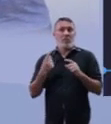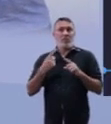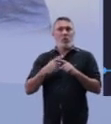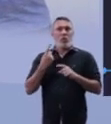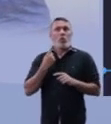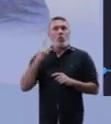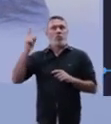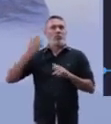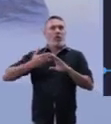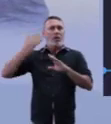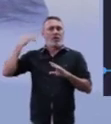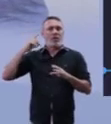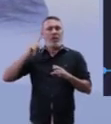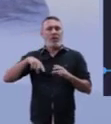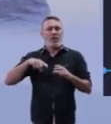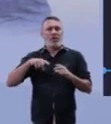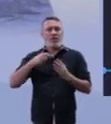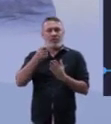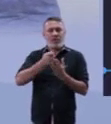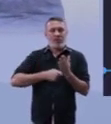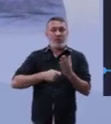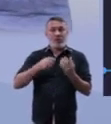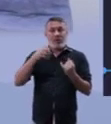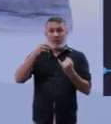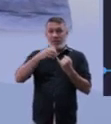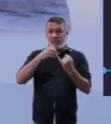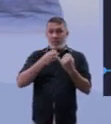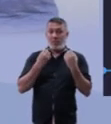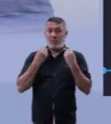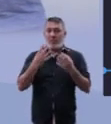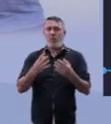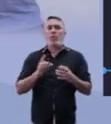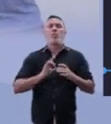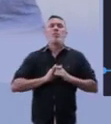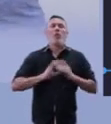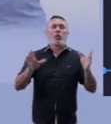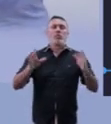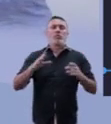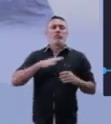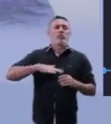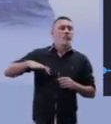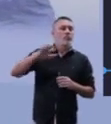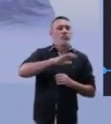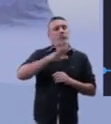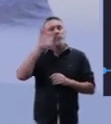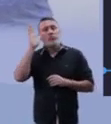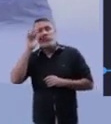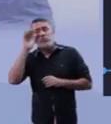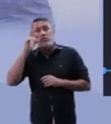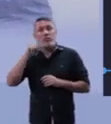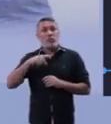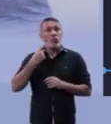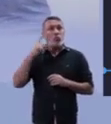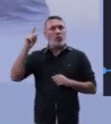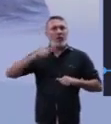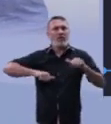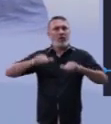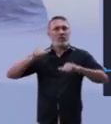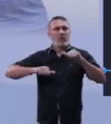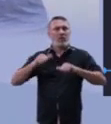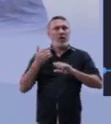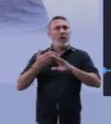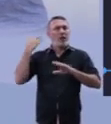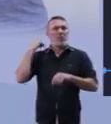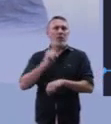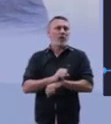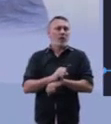a base foi a última redação que o INEP liberou, né? Olha quanto tempo que ele liberou